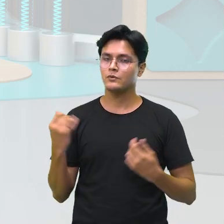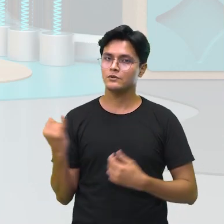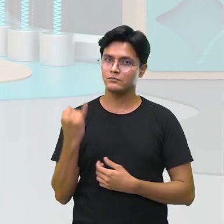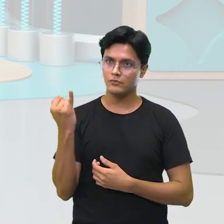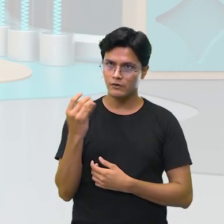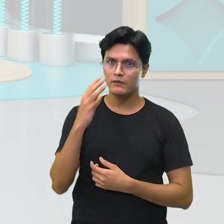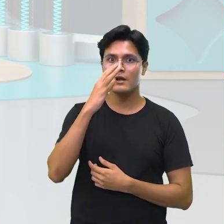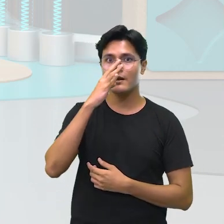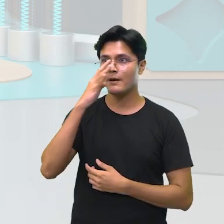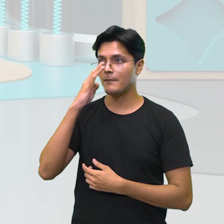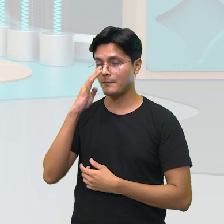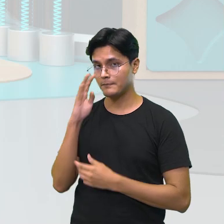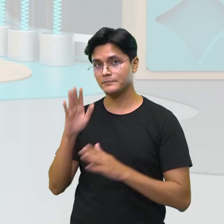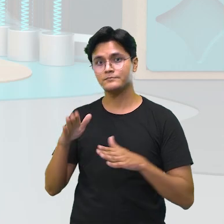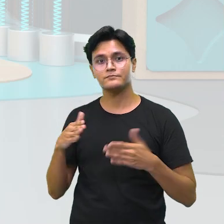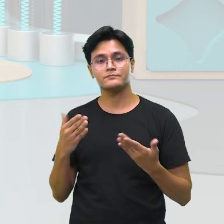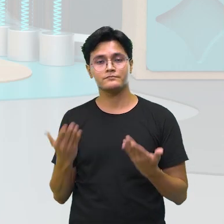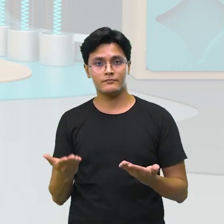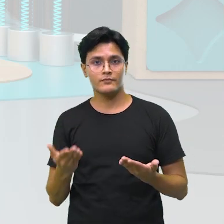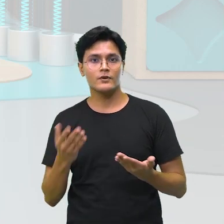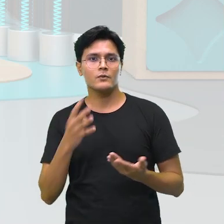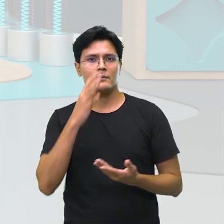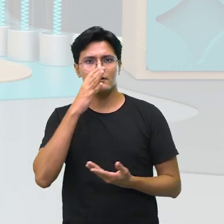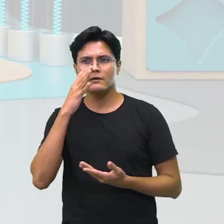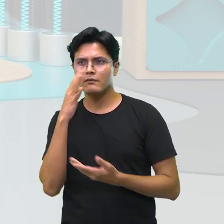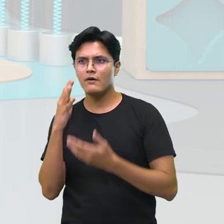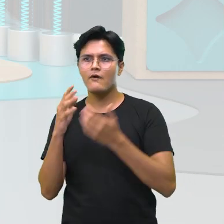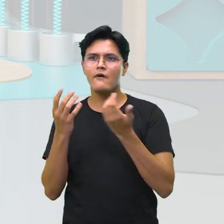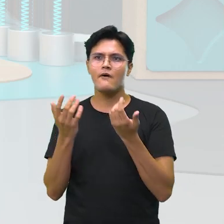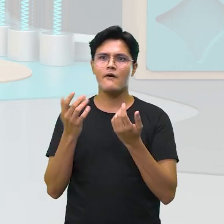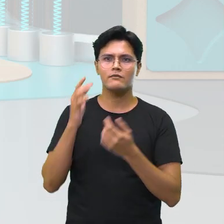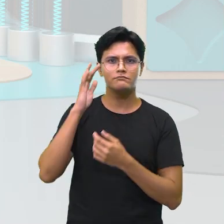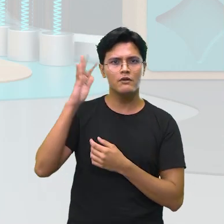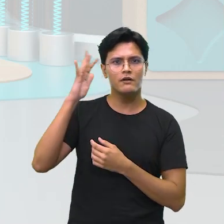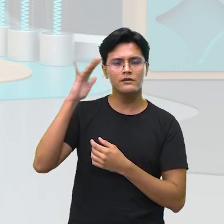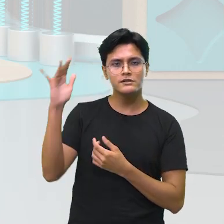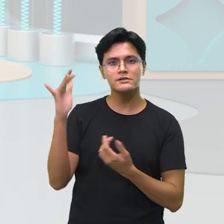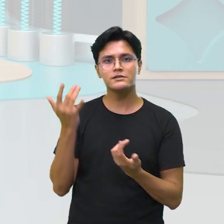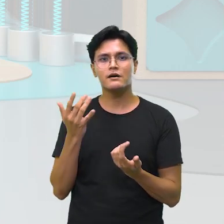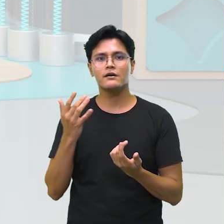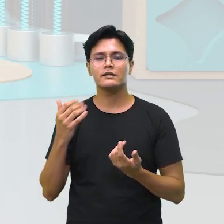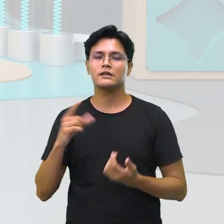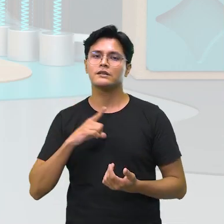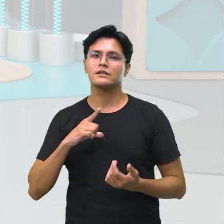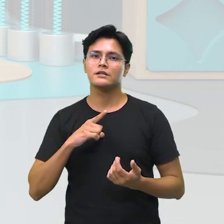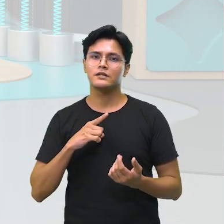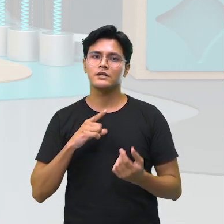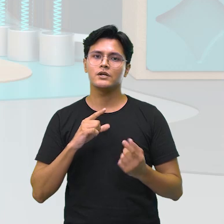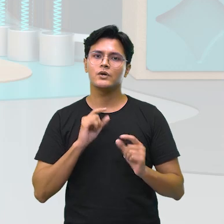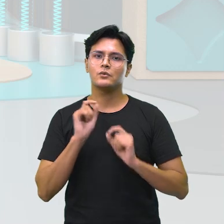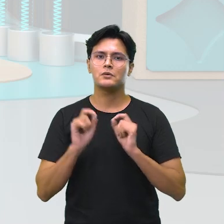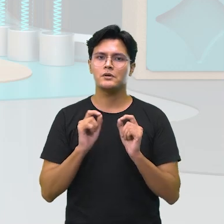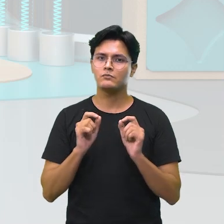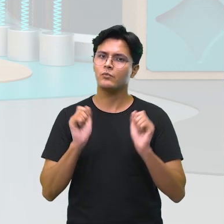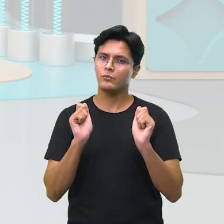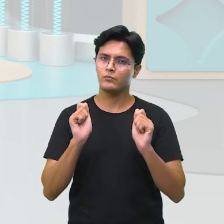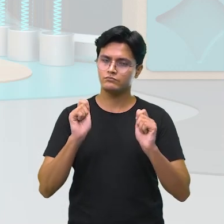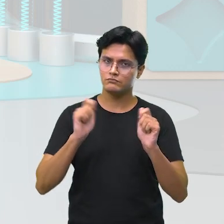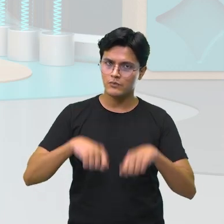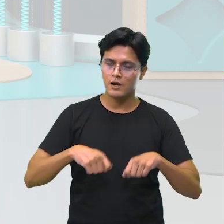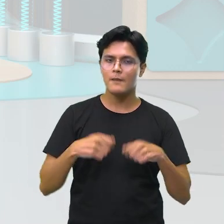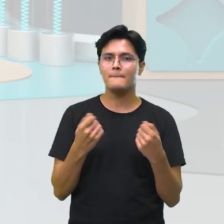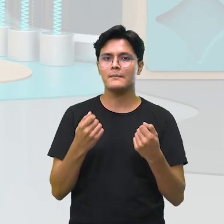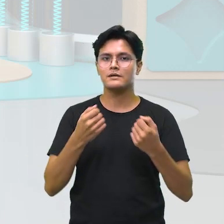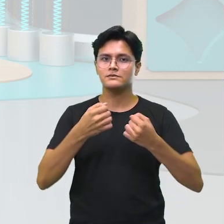quando a gente vai apreciar, vai analisar, a gente vai ter auxílio do quê? Da gente descrever. Ah, mas como é que foi? Ah, mas como é que estava a